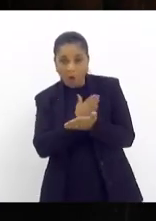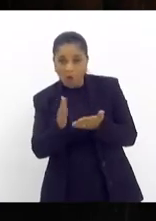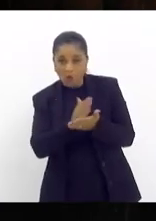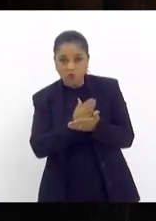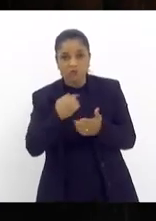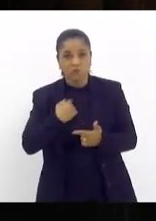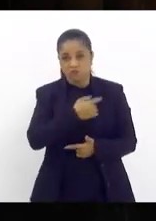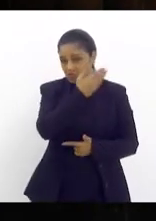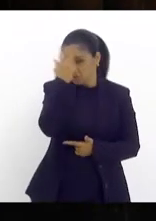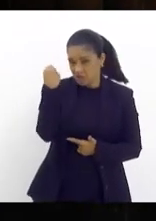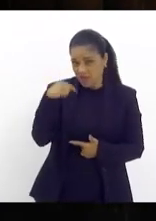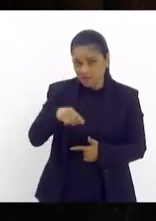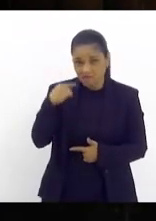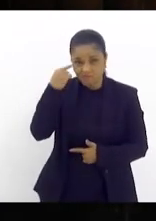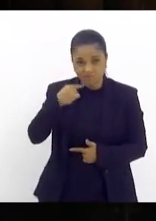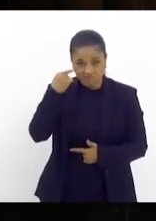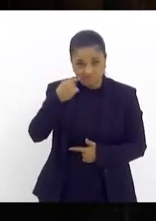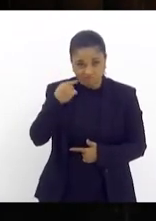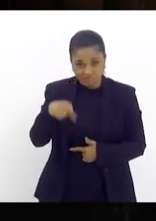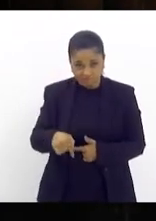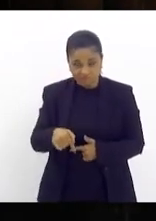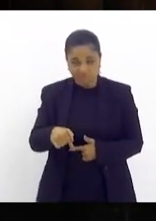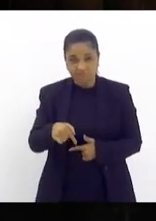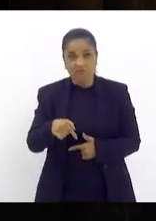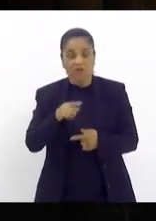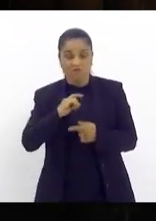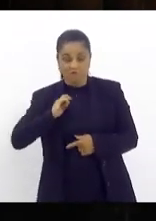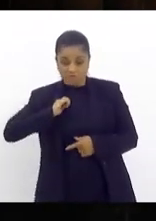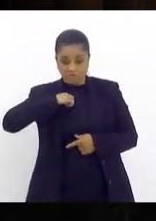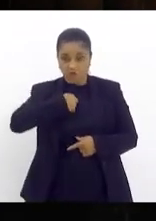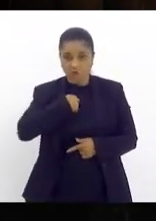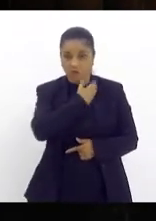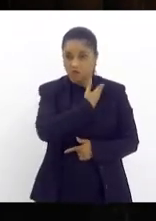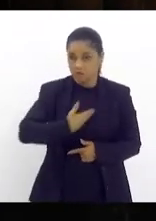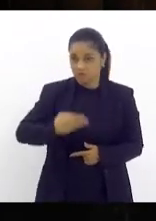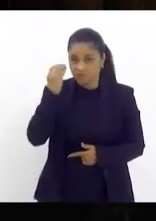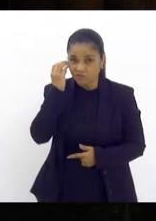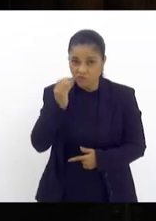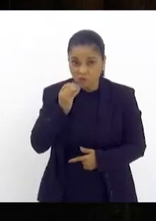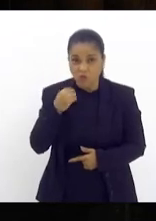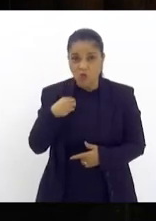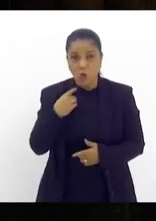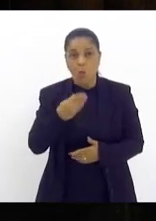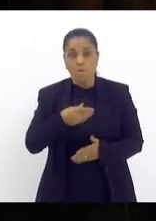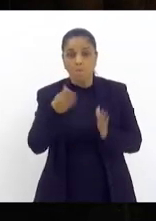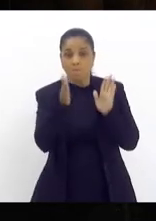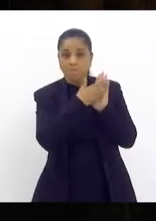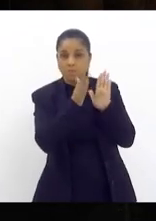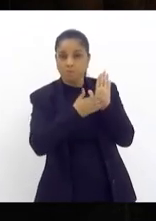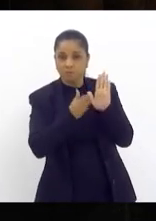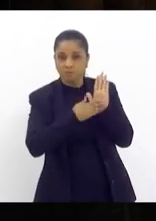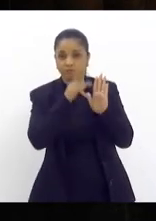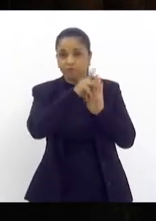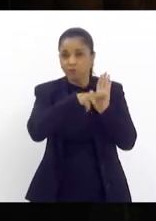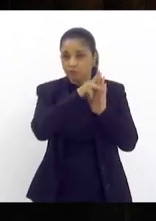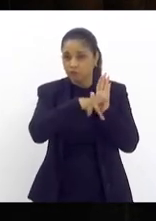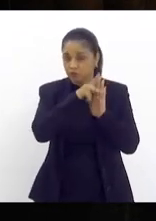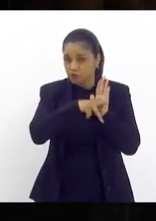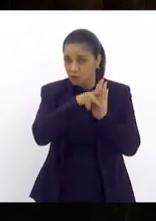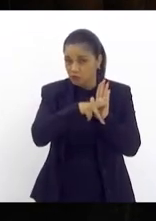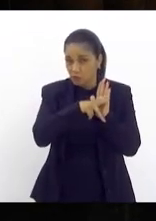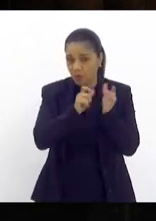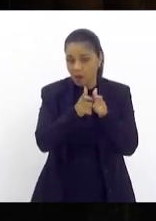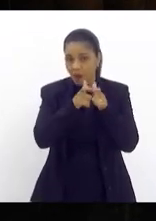para fiscalizar o governador, eu estou propondo nessa casa alguns projetos e indicações para que a gente